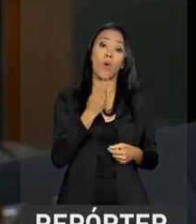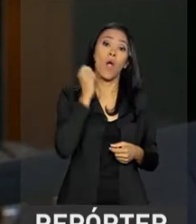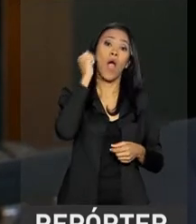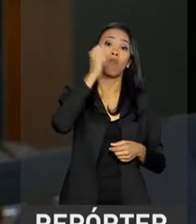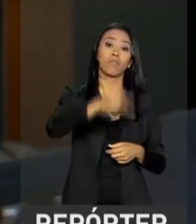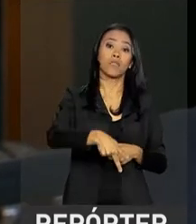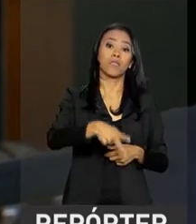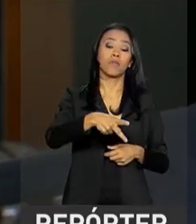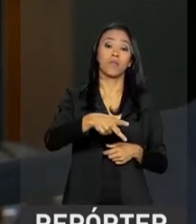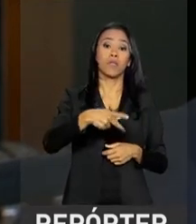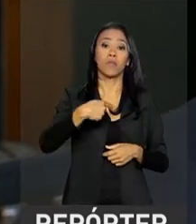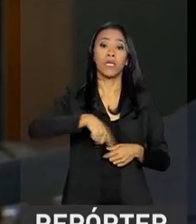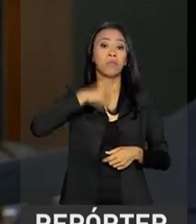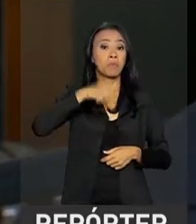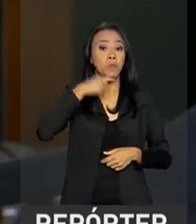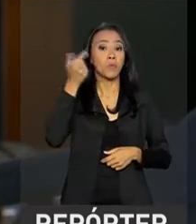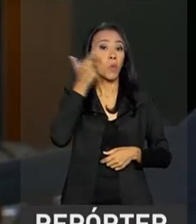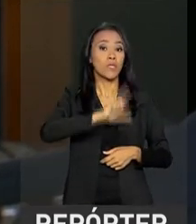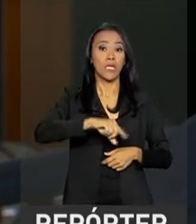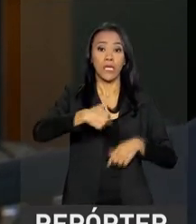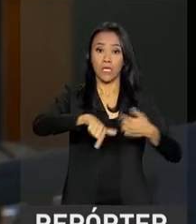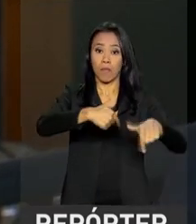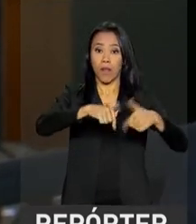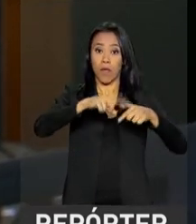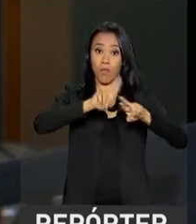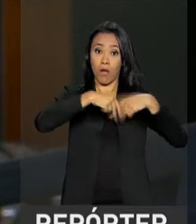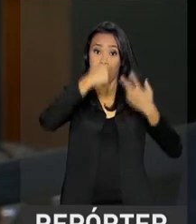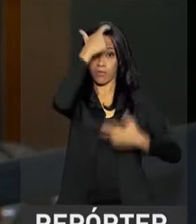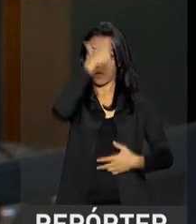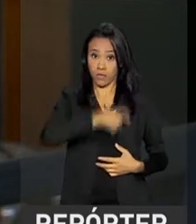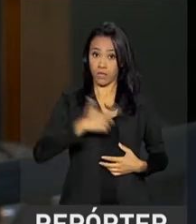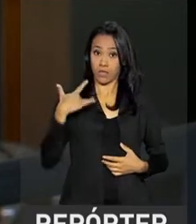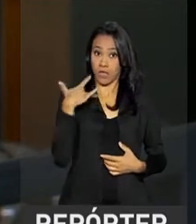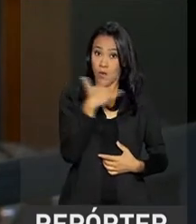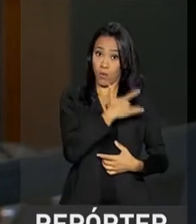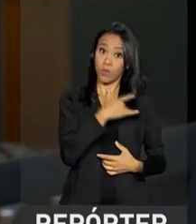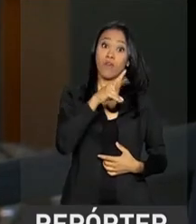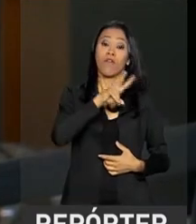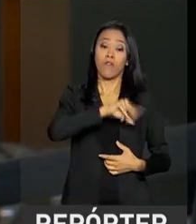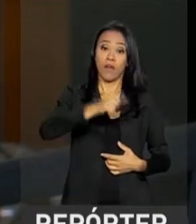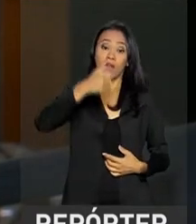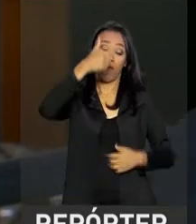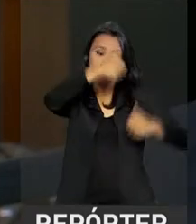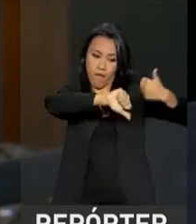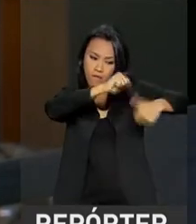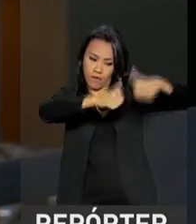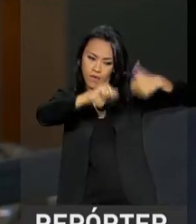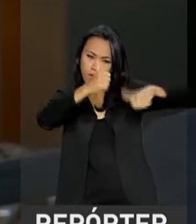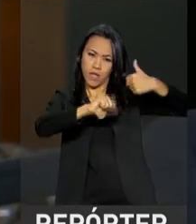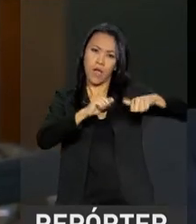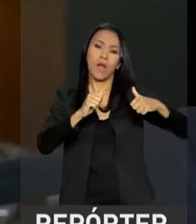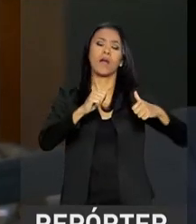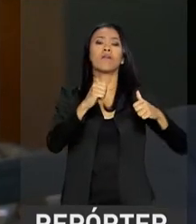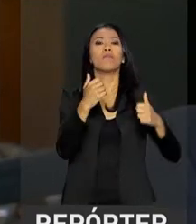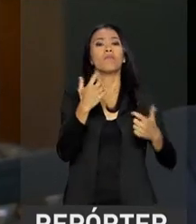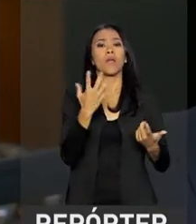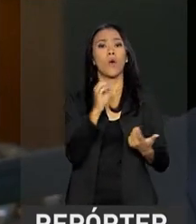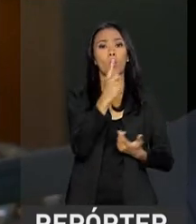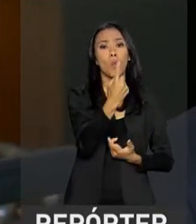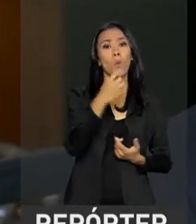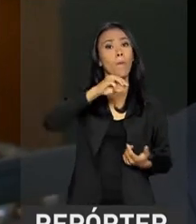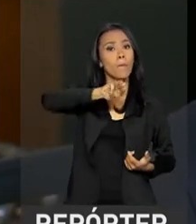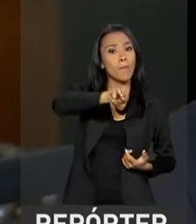invalidez nós vamos sair de 250 mil perícias que nós realizamos o ano de 2017 para um milhão e 200 mil